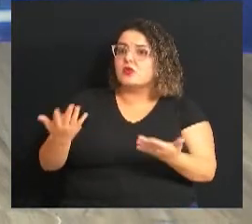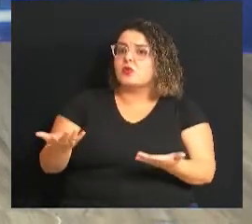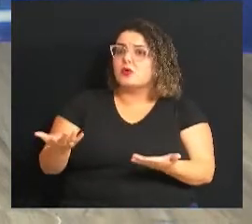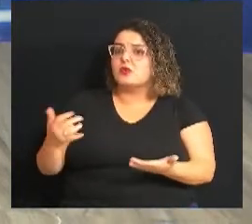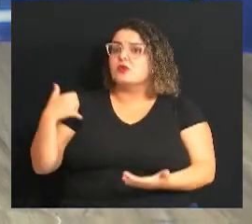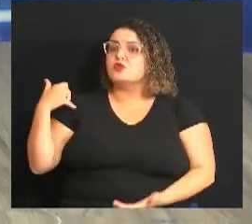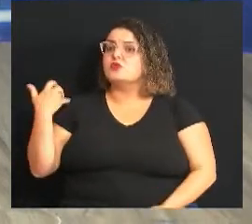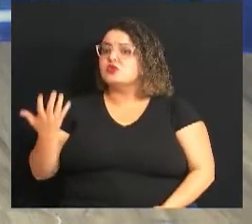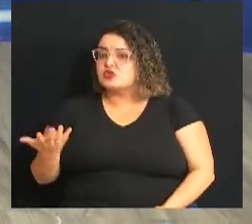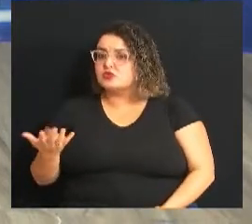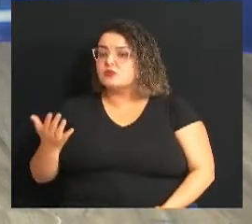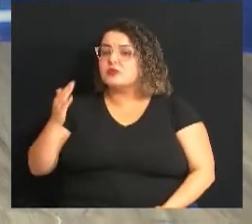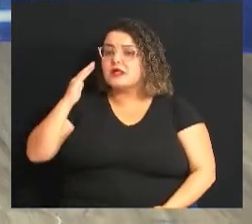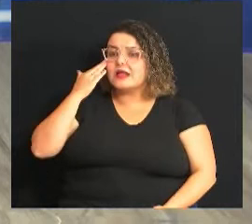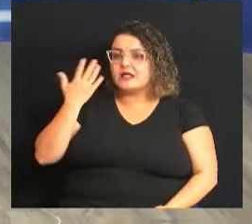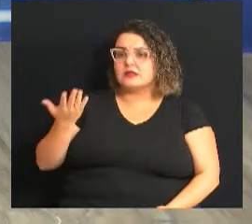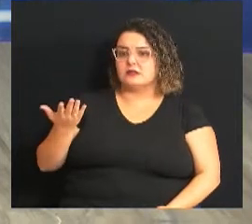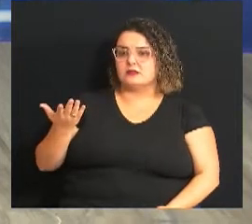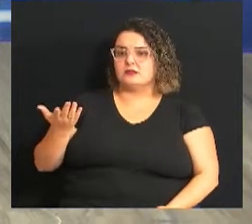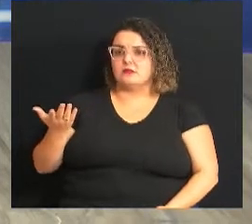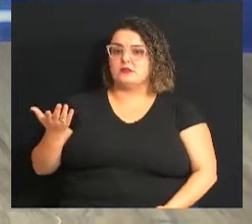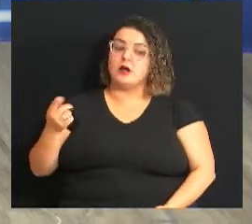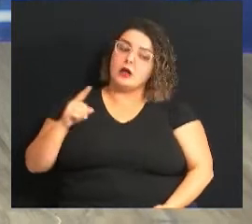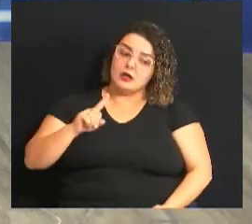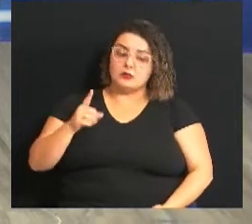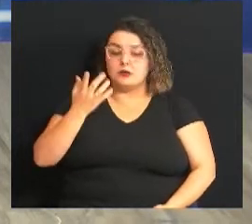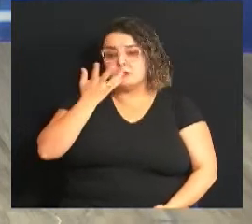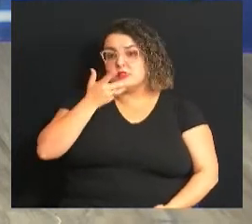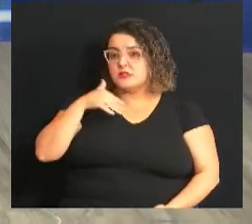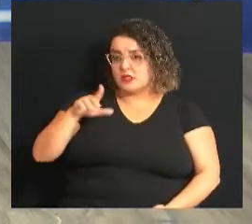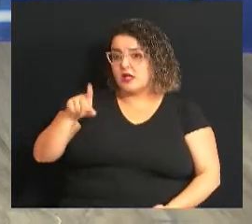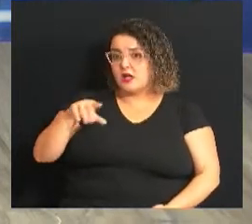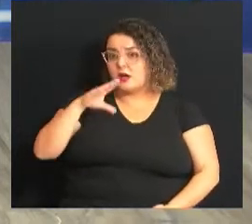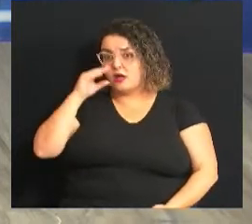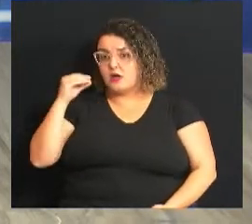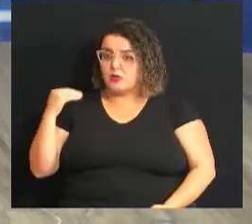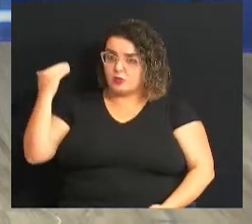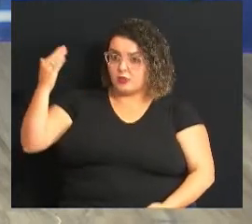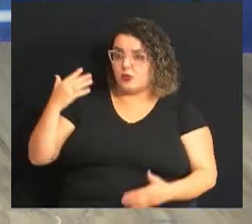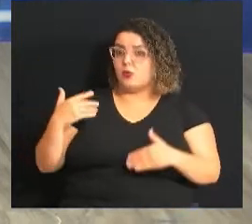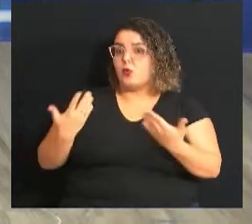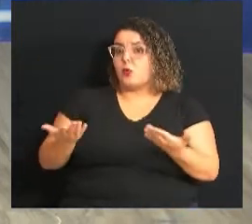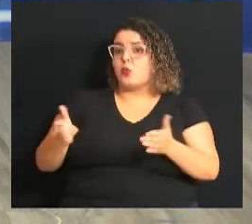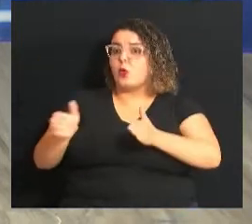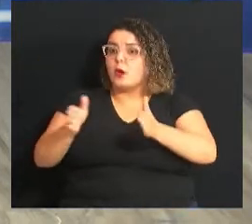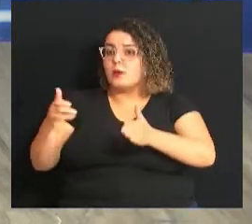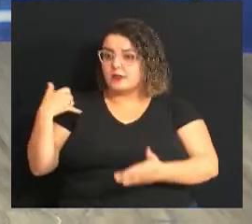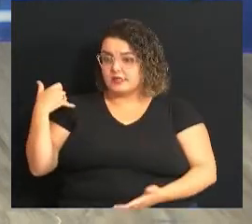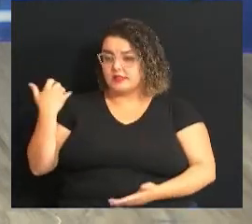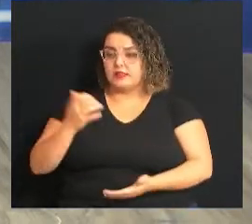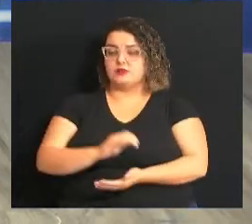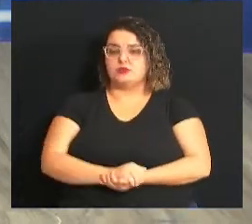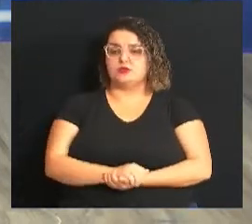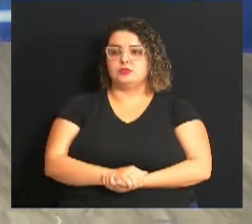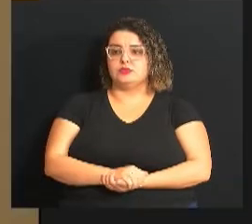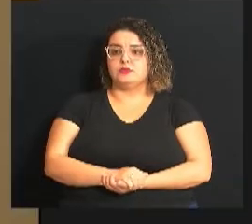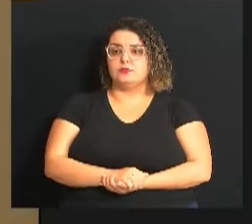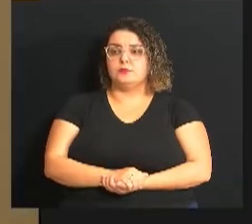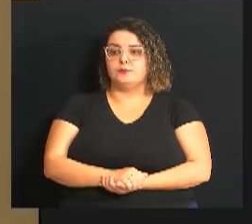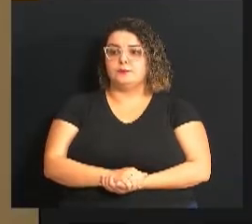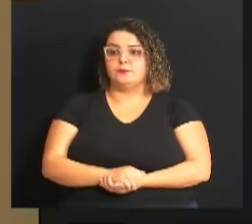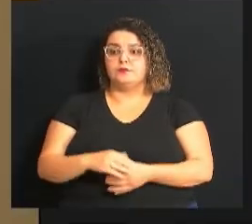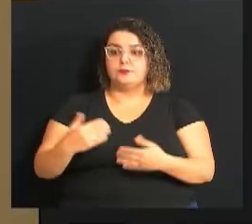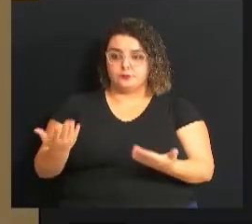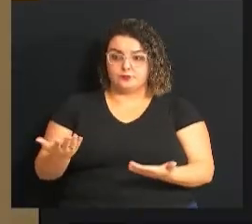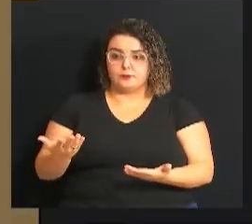quantos anos, para a gente poder dizer, já não é mais criança, é adolescente ou adulto? Qual é essa faixa etária aí? Tá. Então, acho que